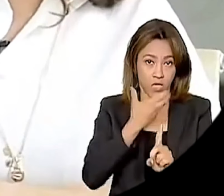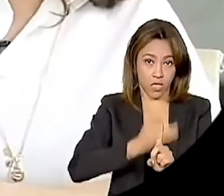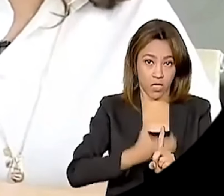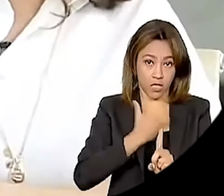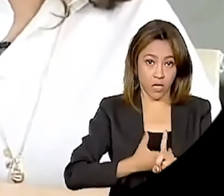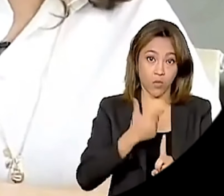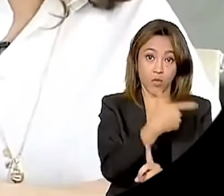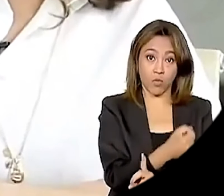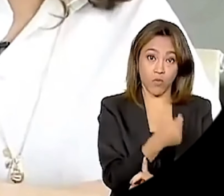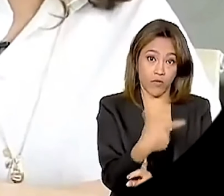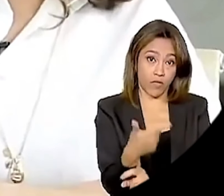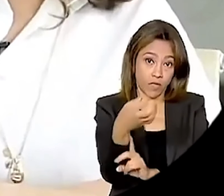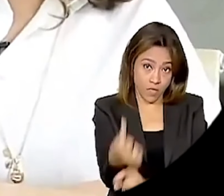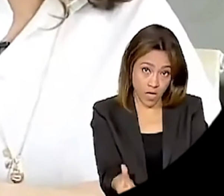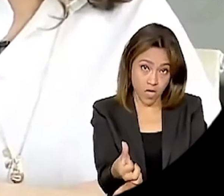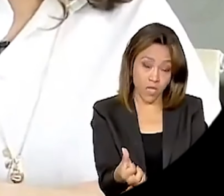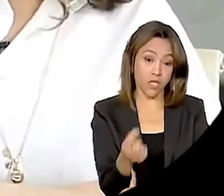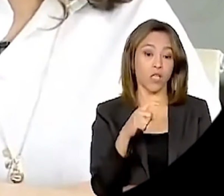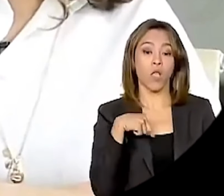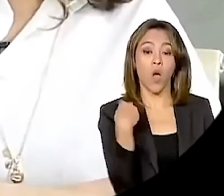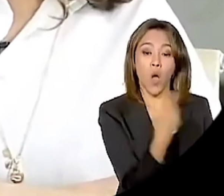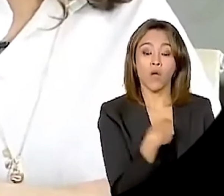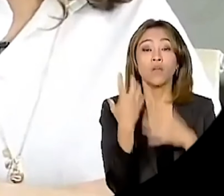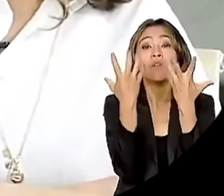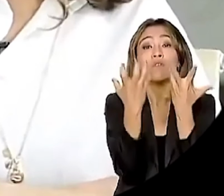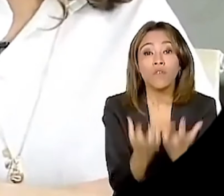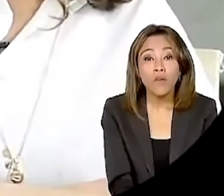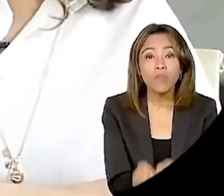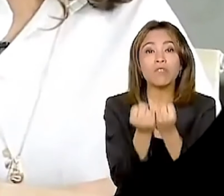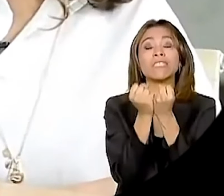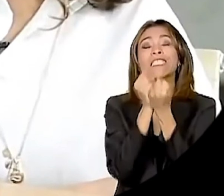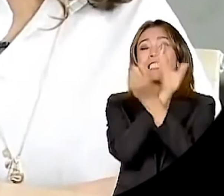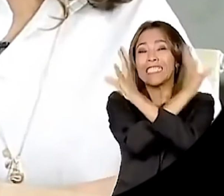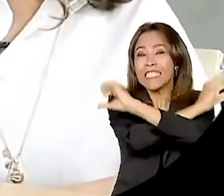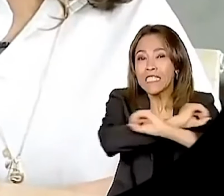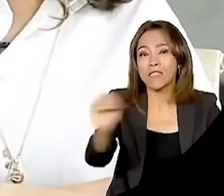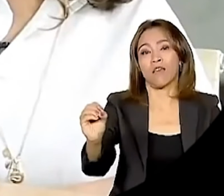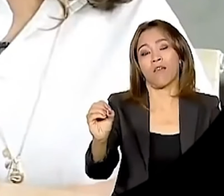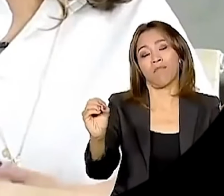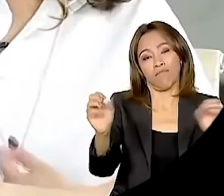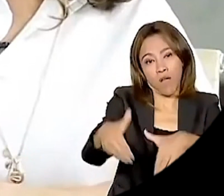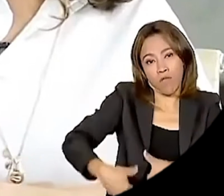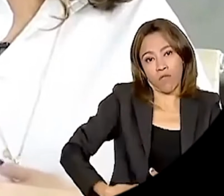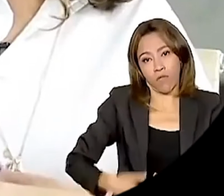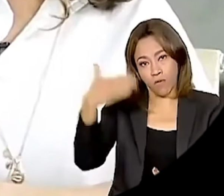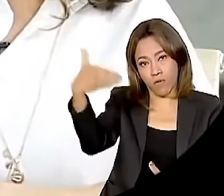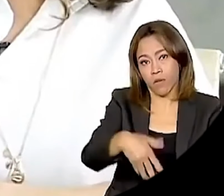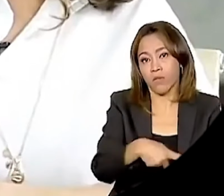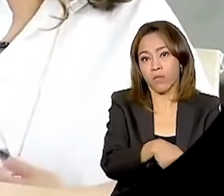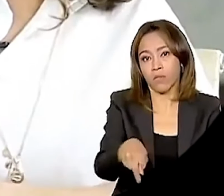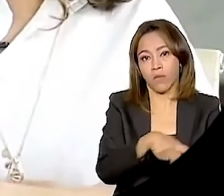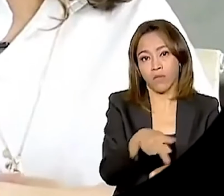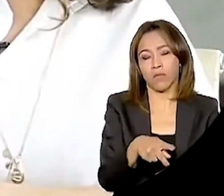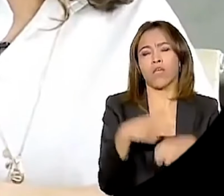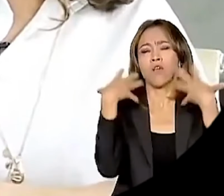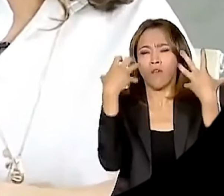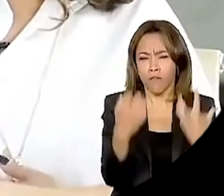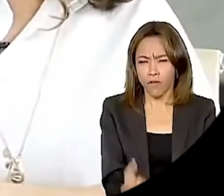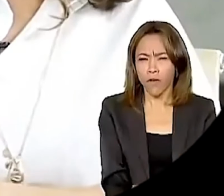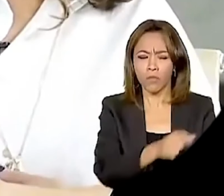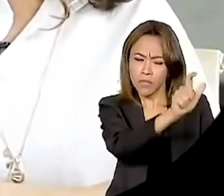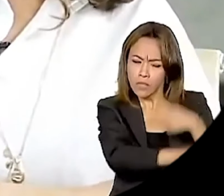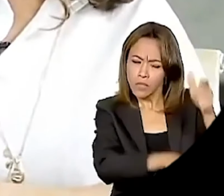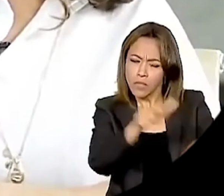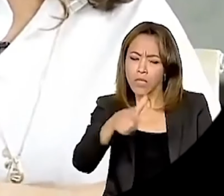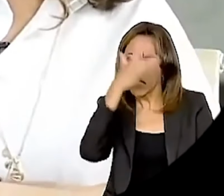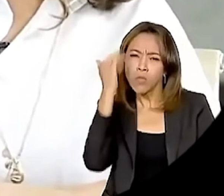nesta sexta-feira 20 acabar com a fome no Brasil até dezembro de 2026. O petista participou por vídeo da comemoração